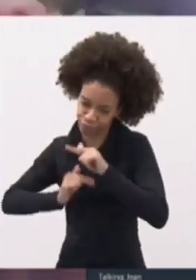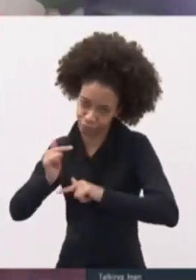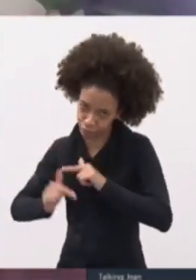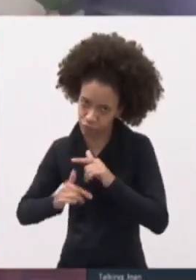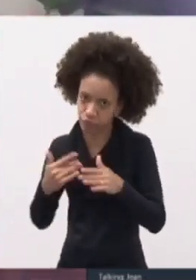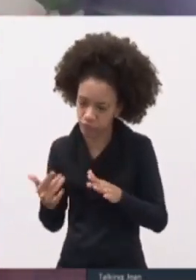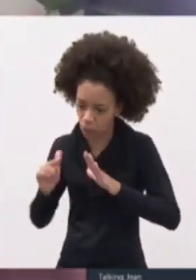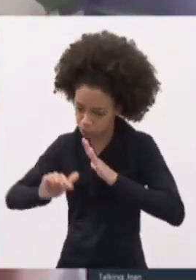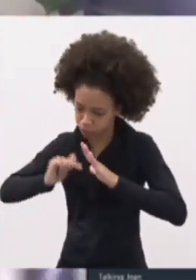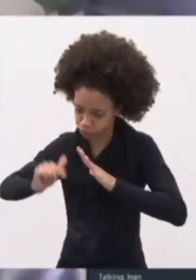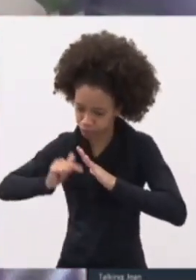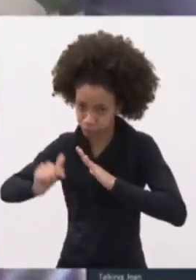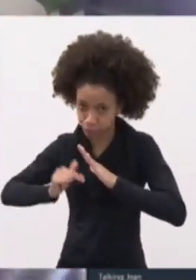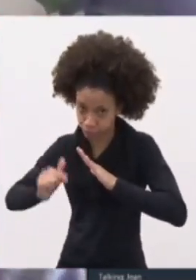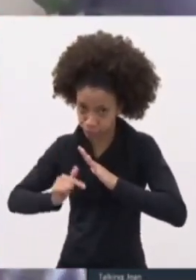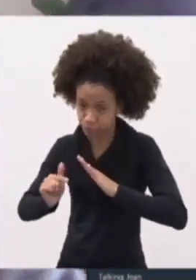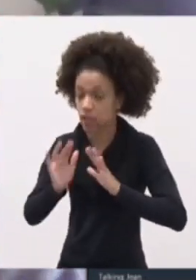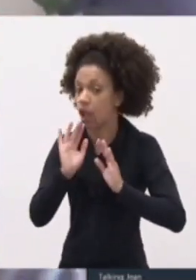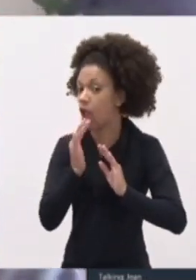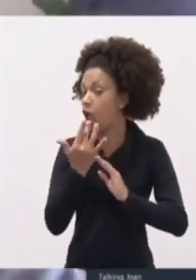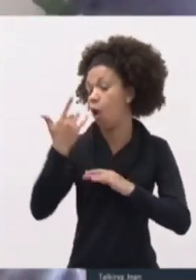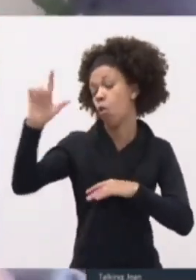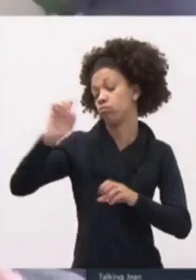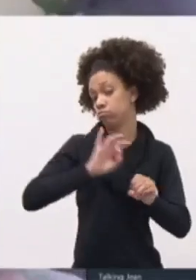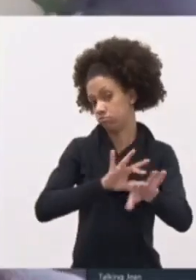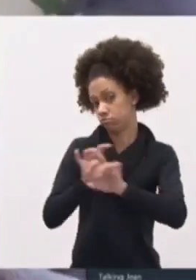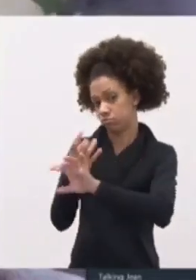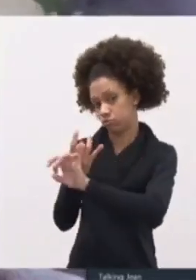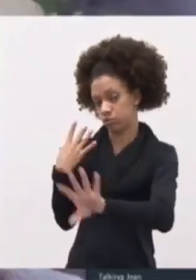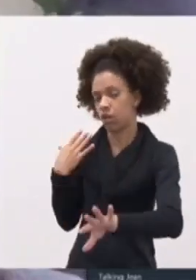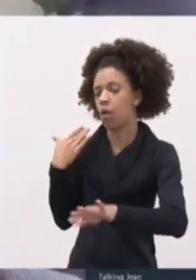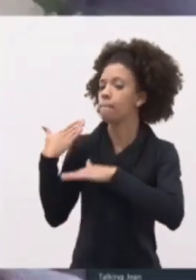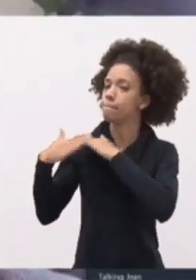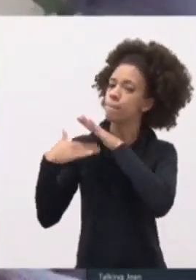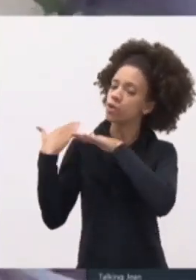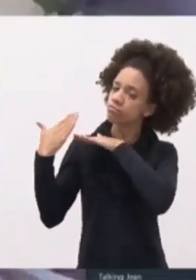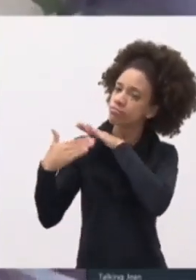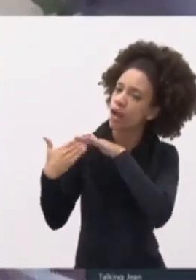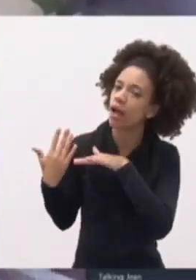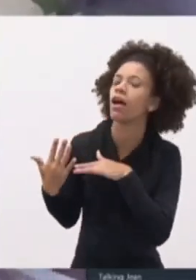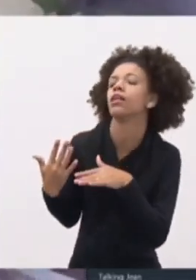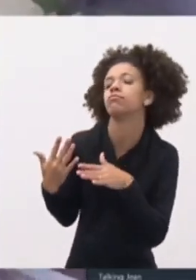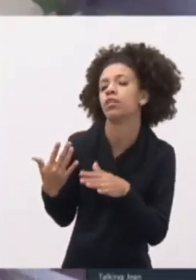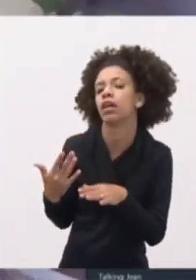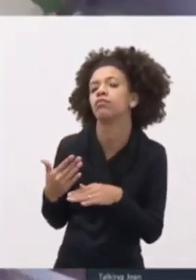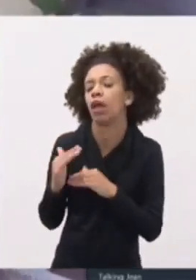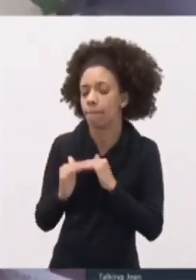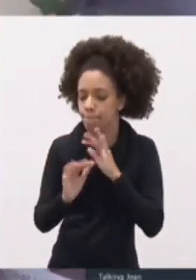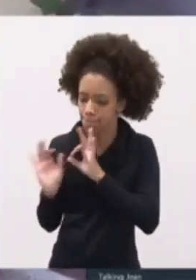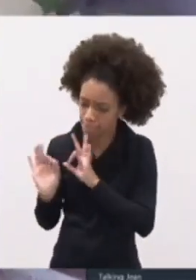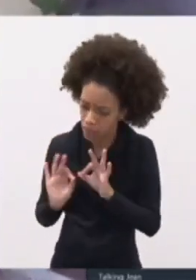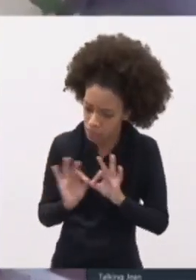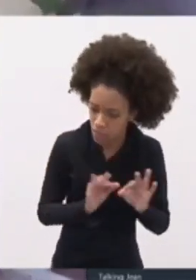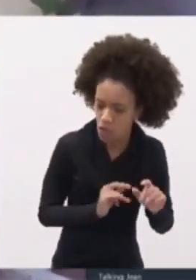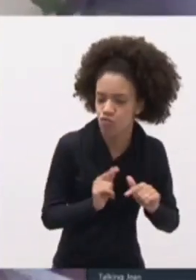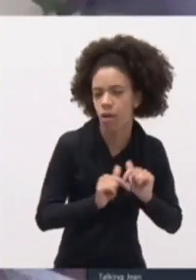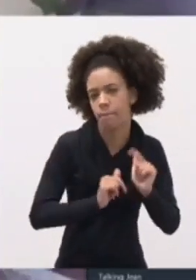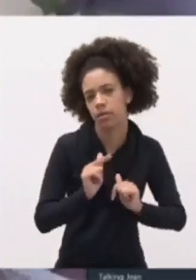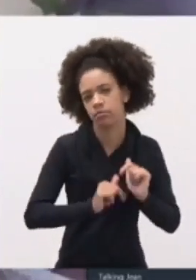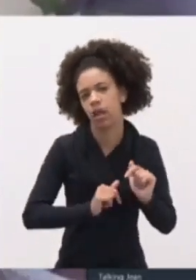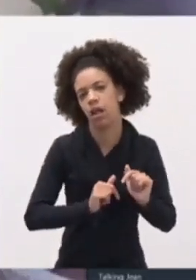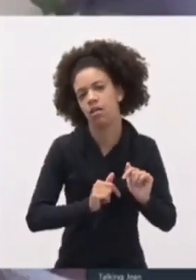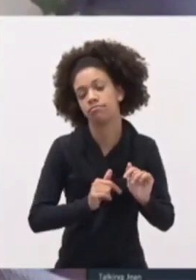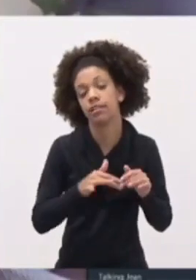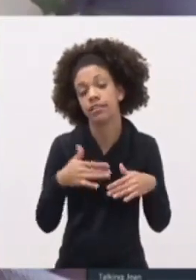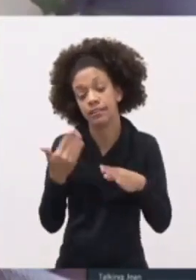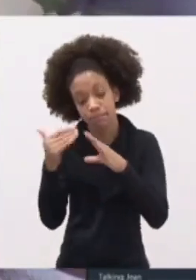educação à distância. Educação à distância é outra coisa, né, gente? É um processo onde se constrói materiais, se disponibiliza